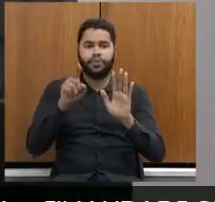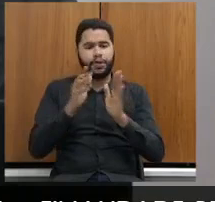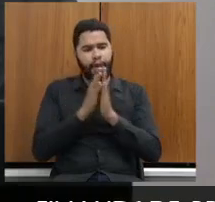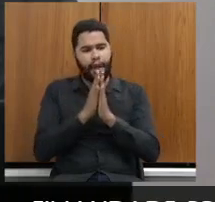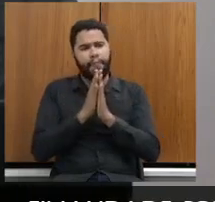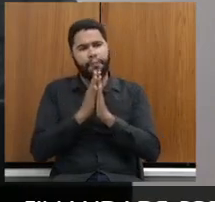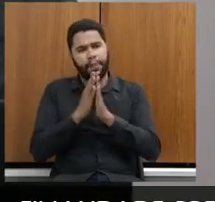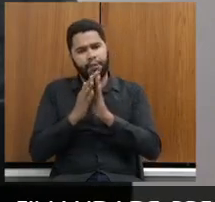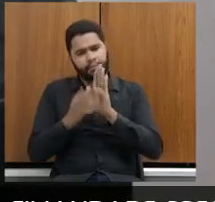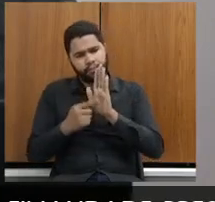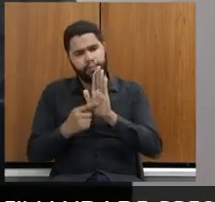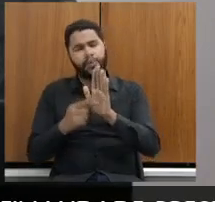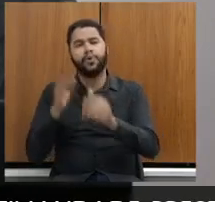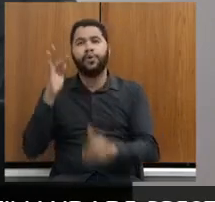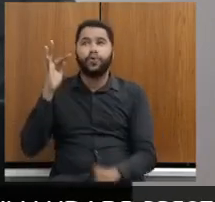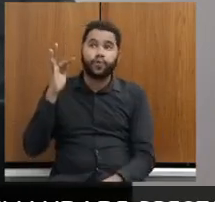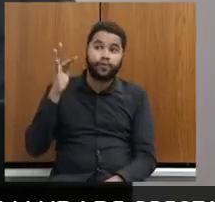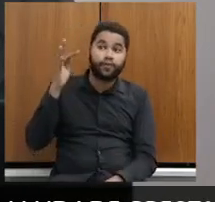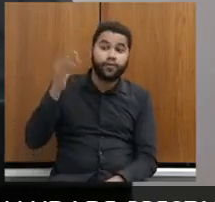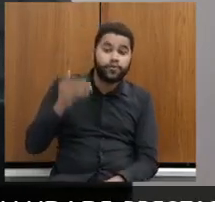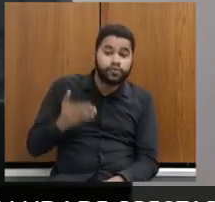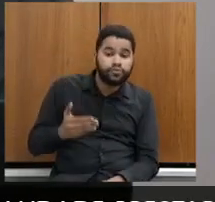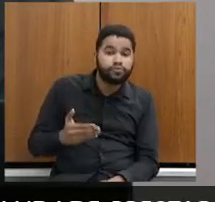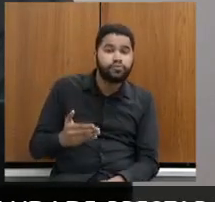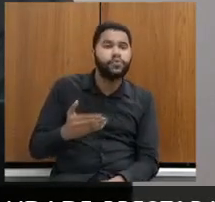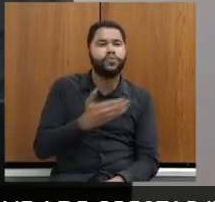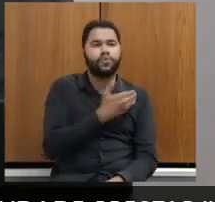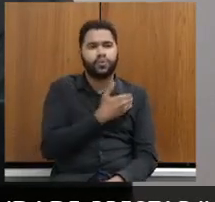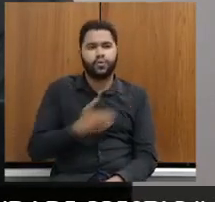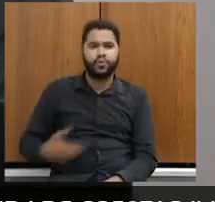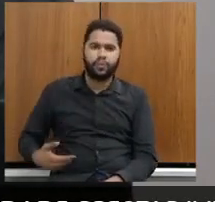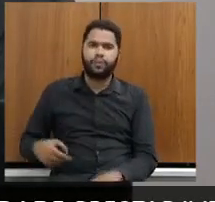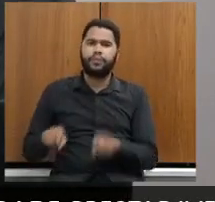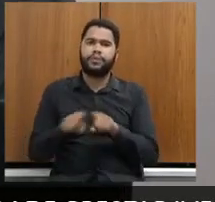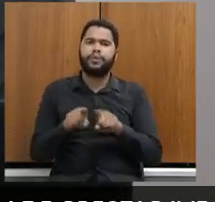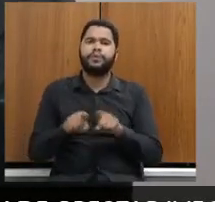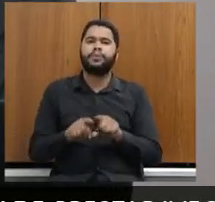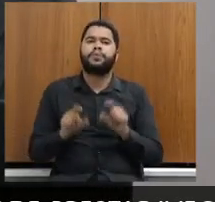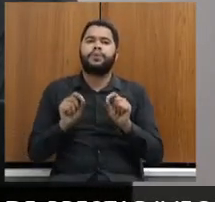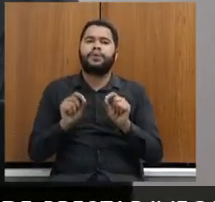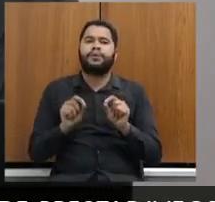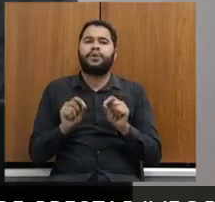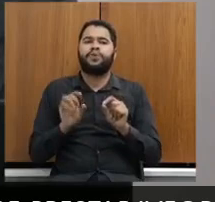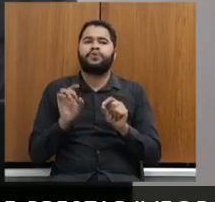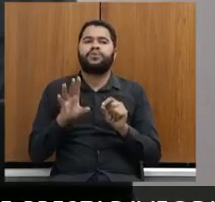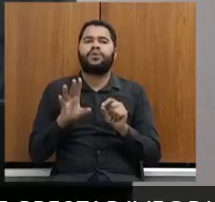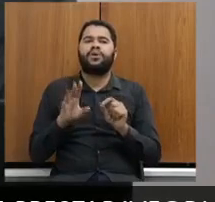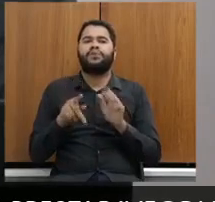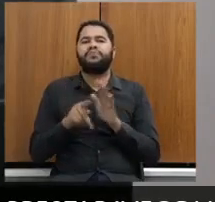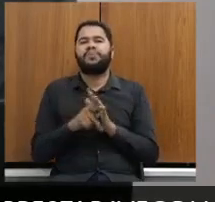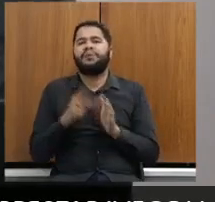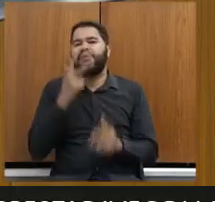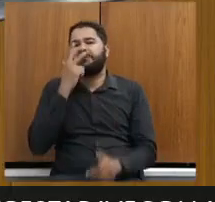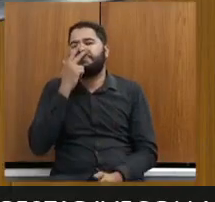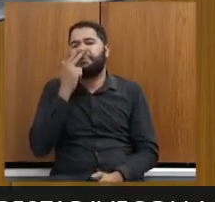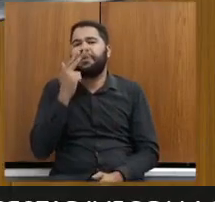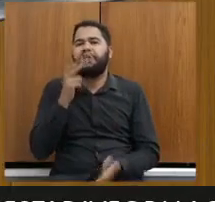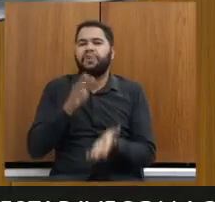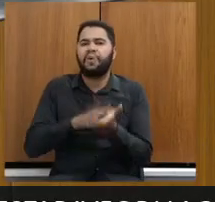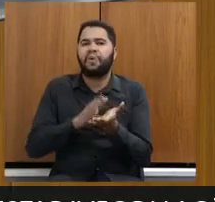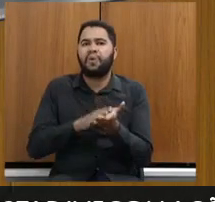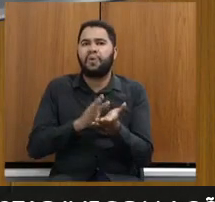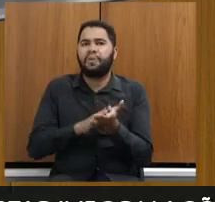apelo para que no futuro muito em breve o governo também não veja completamente embaraçado com